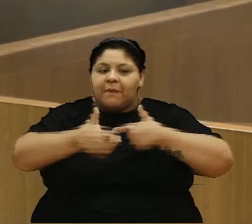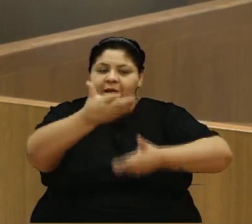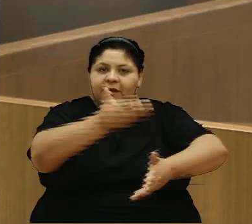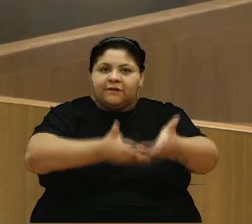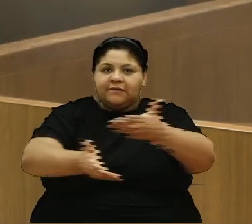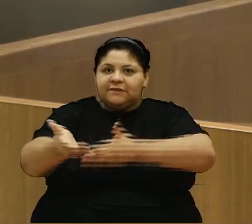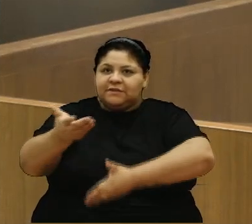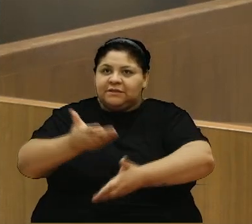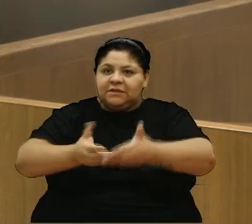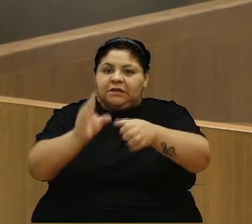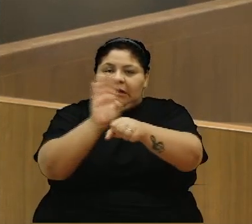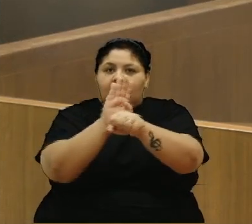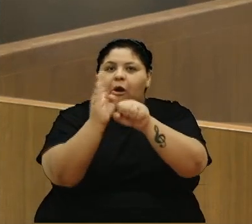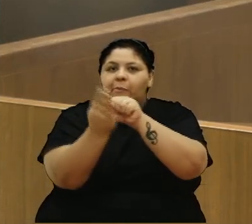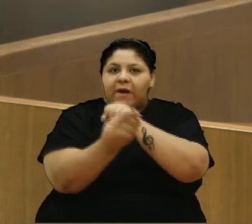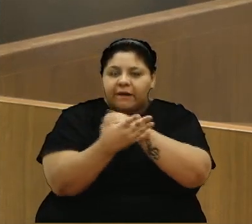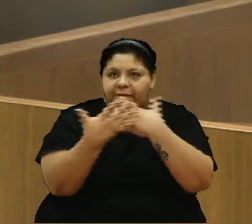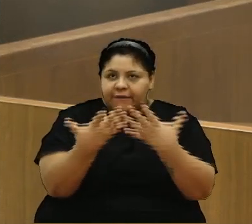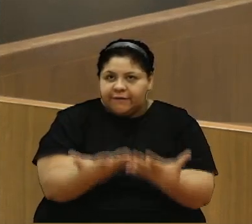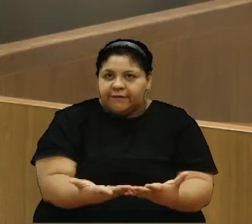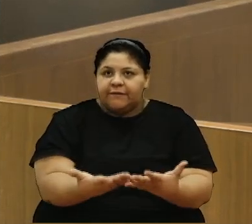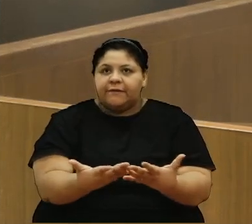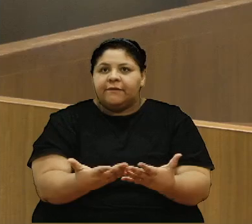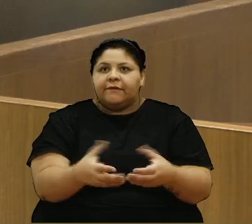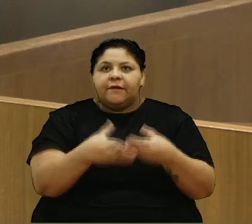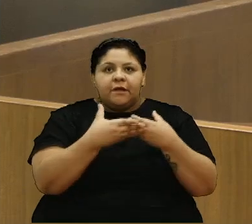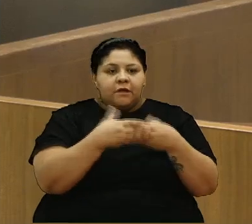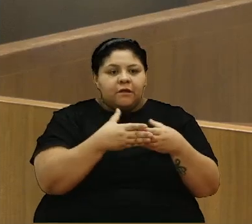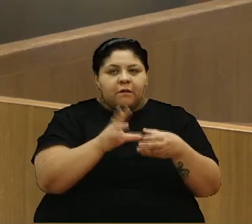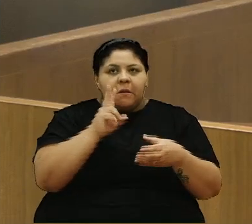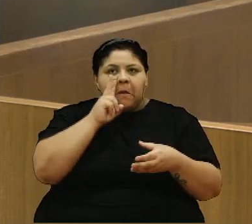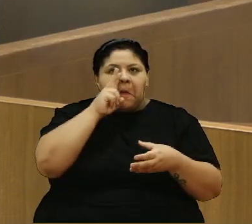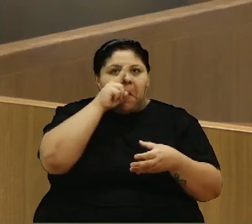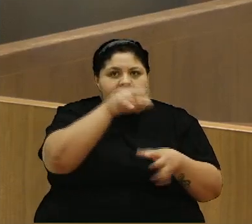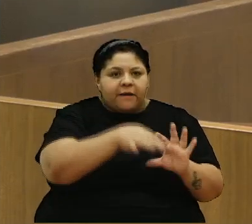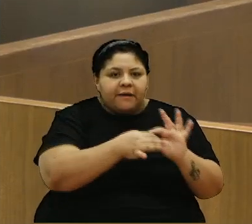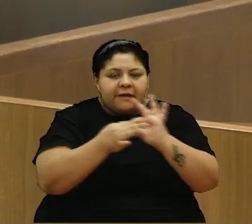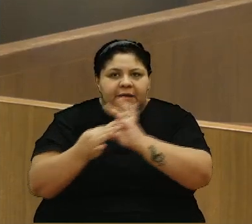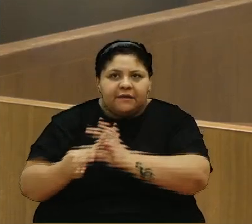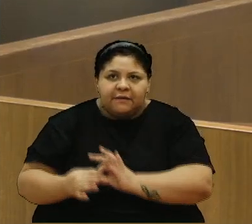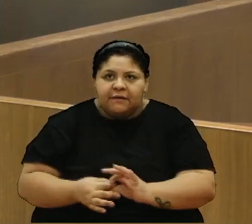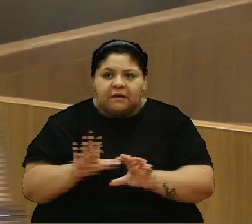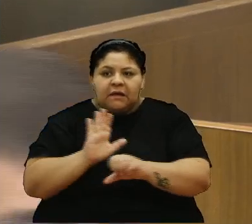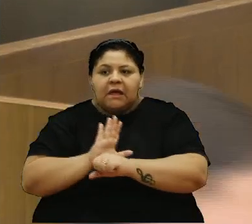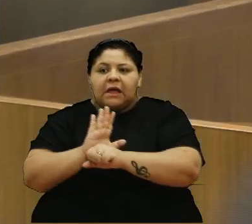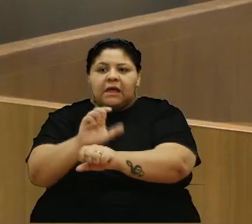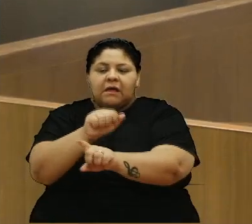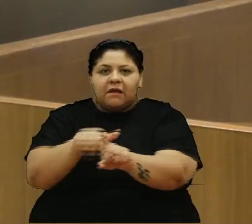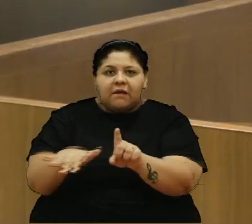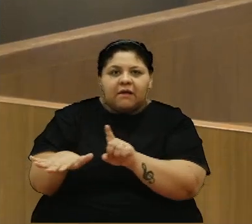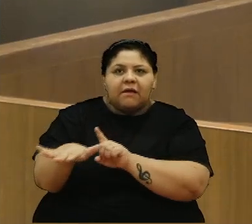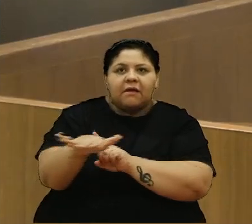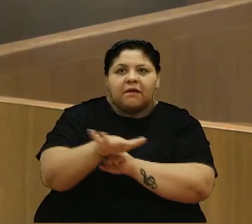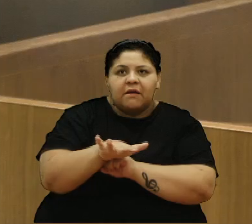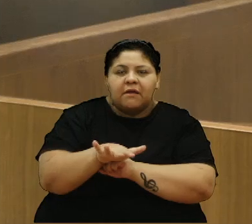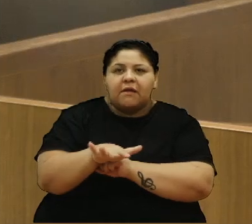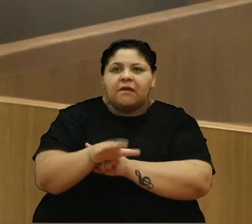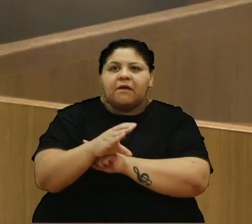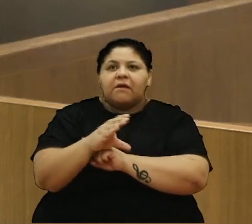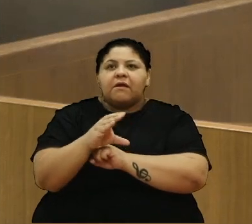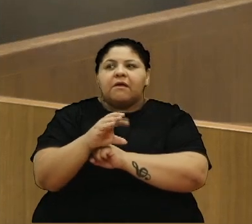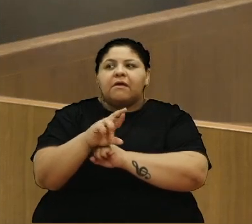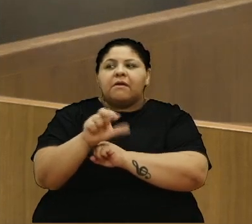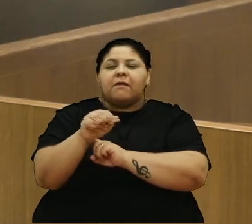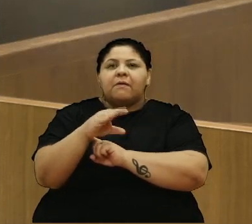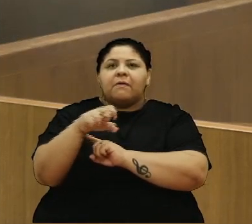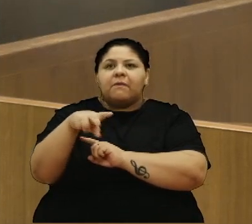ao Campos da Serra, então, serviço de convivência e fortalecimento de vínculos, a assistência social, a partir do CRACentro, que é quem atende o